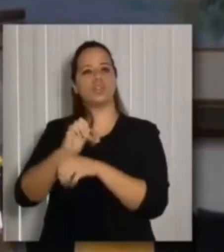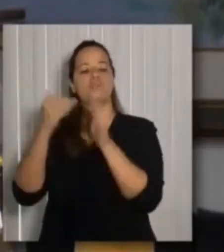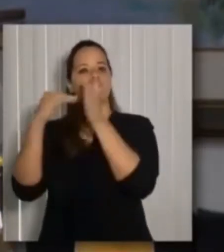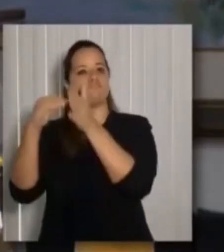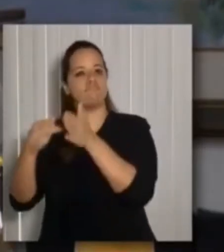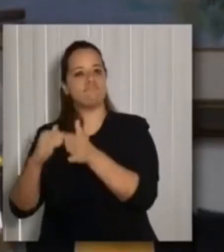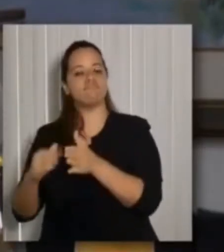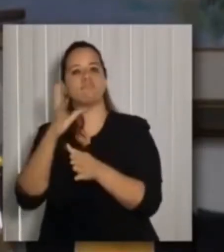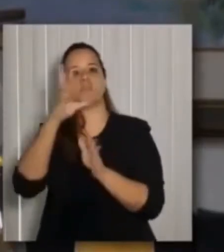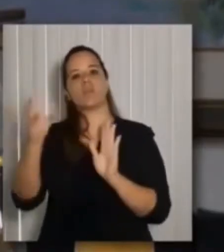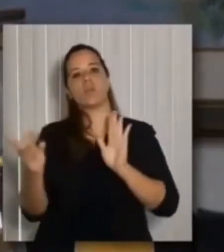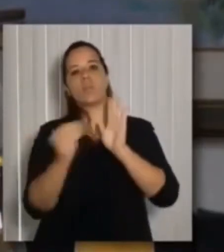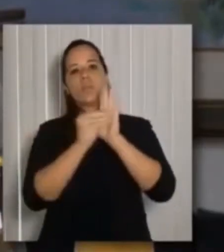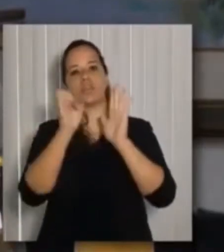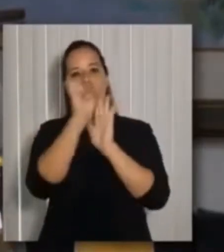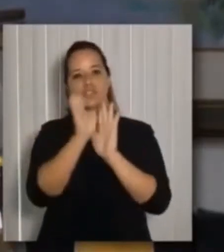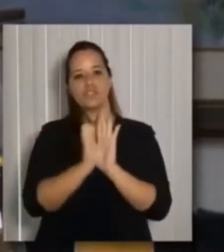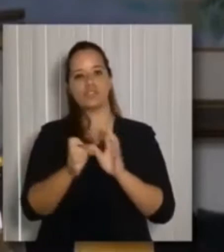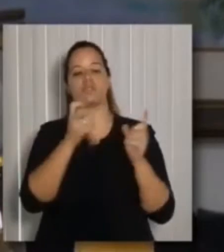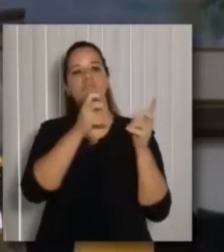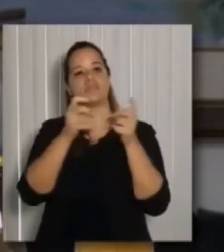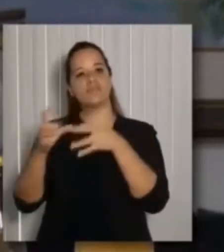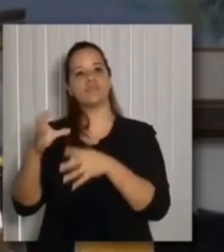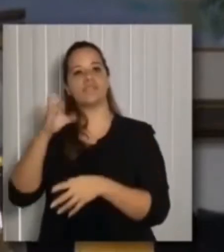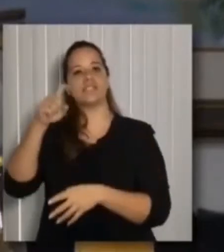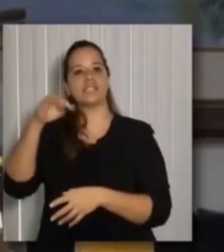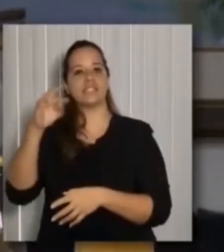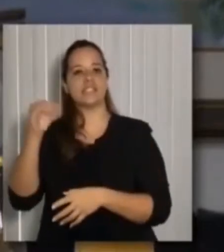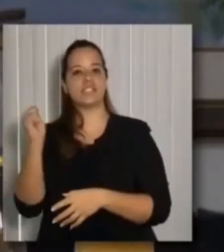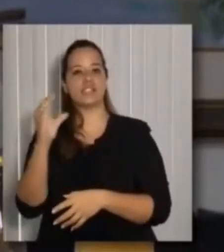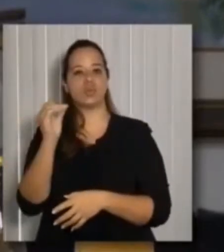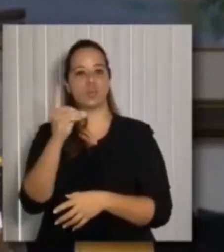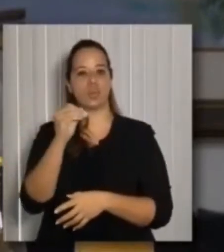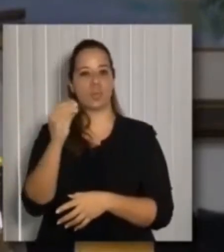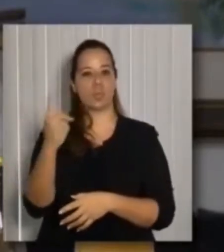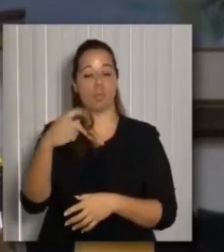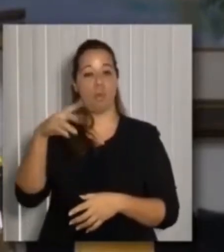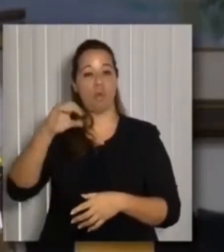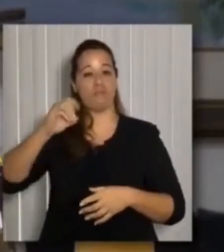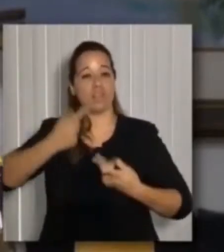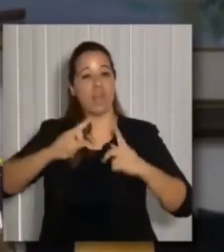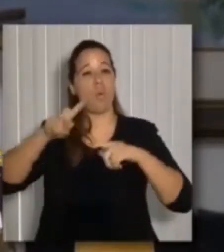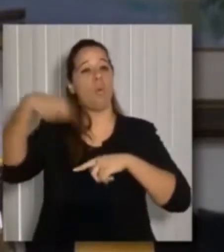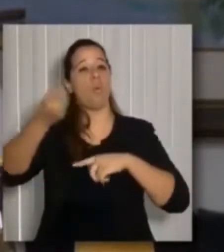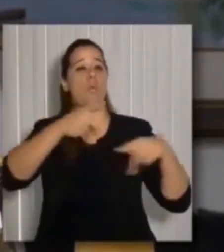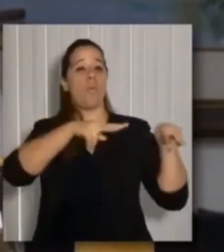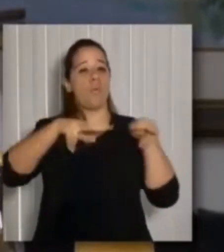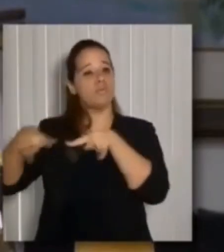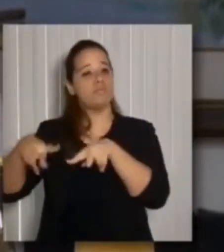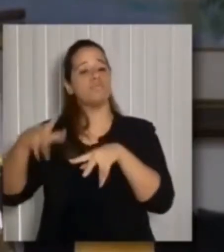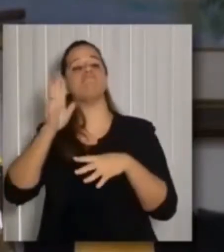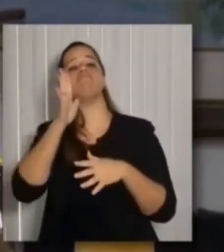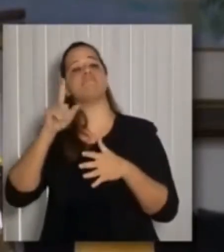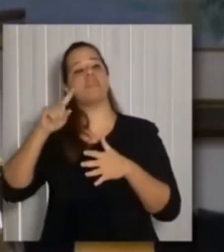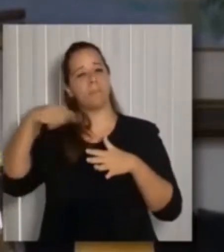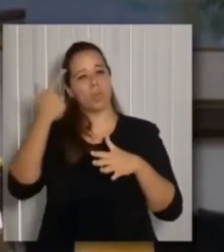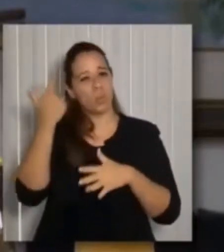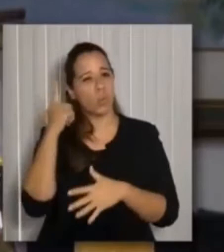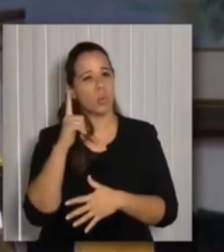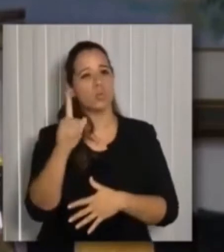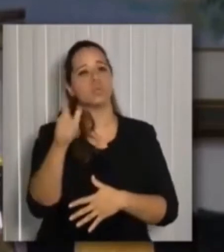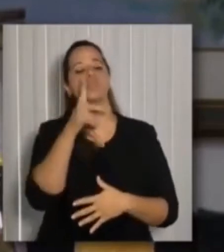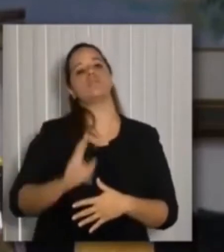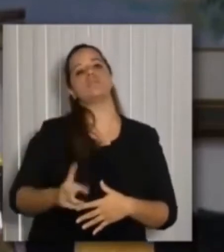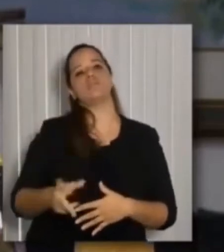Nós vamos publicar o novo edital de venda da Cesta do Povo. Semana que vem será publicado para que a gente consiga manter